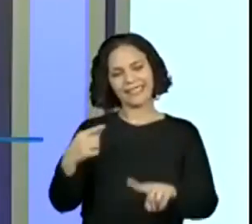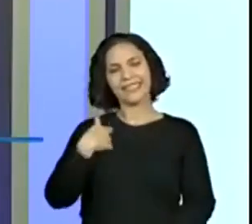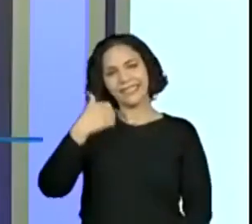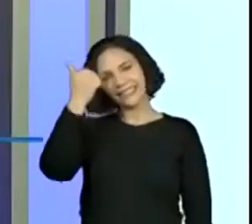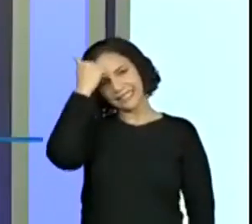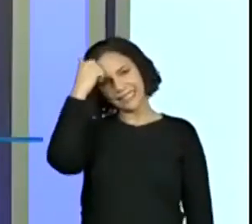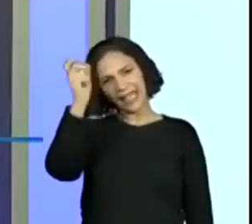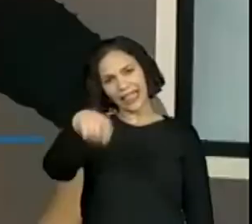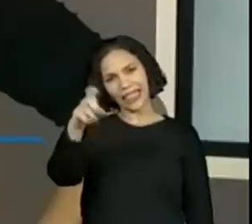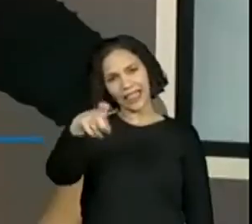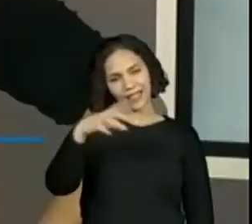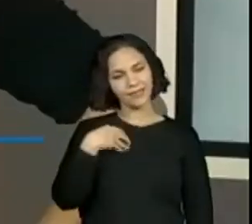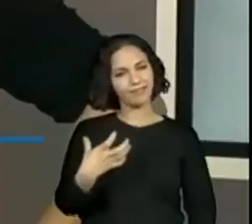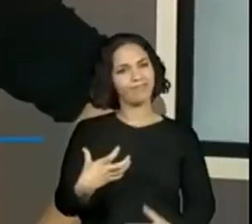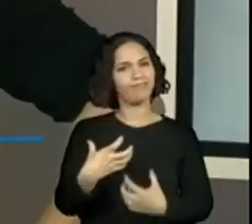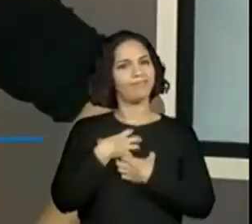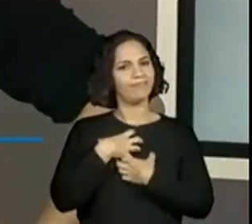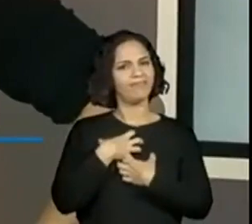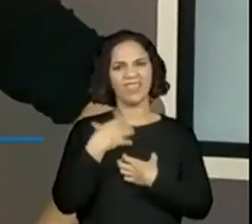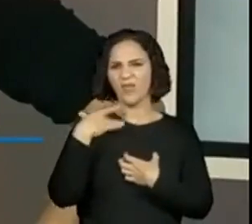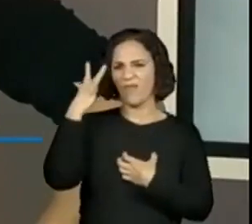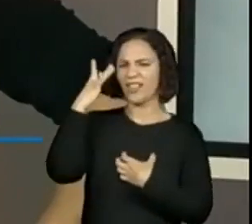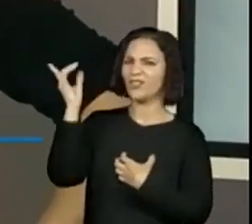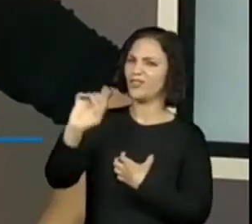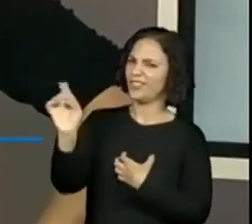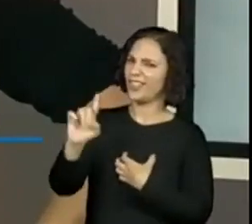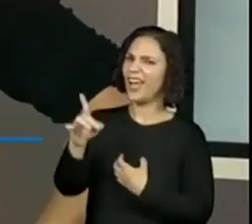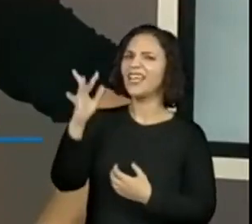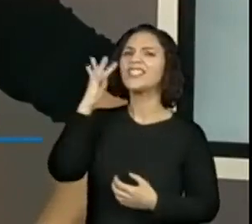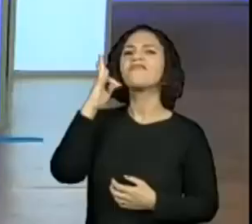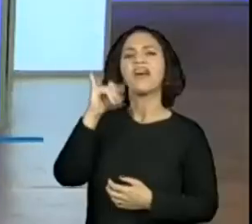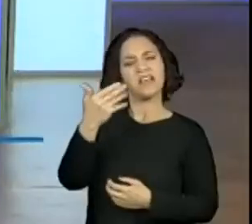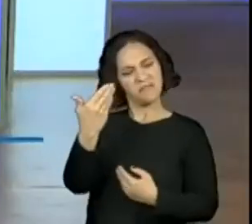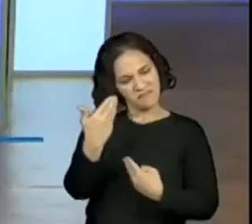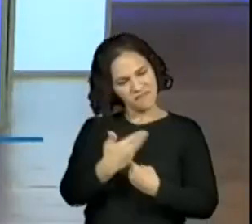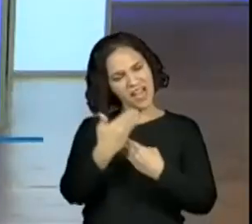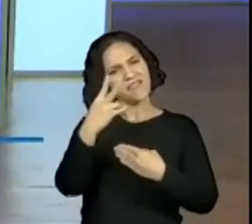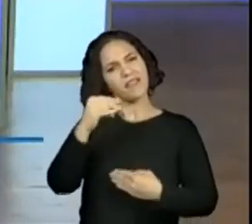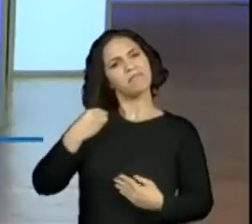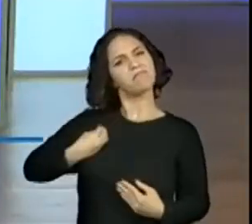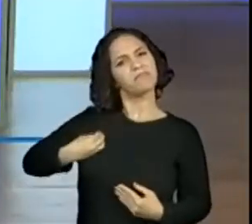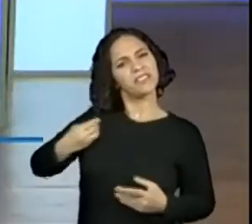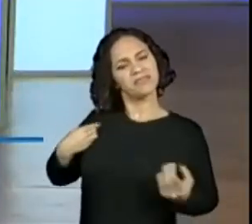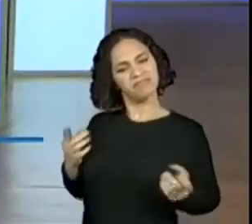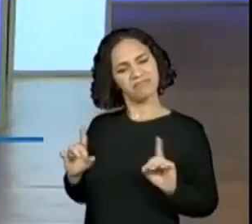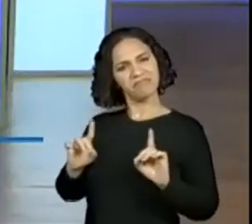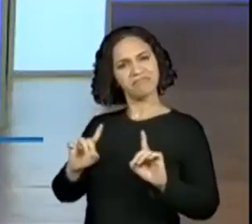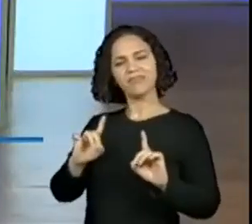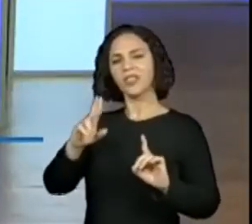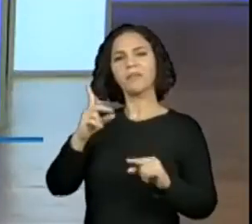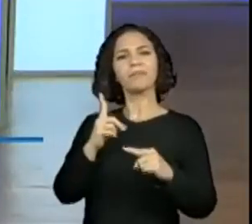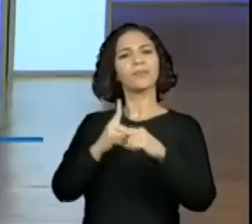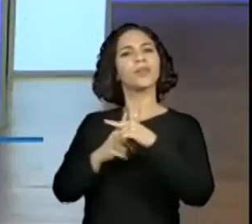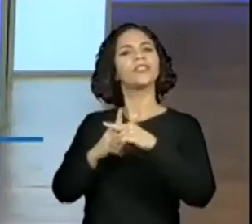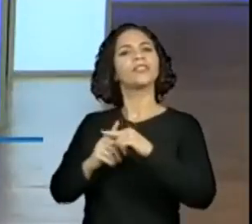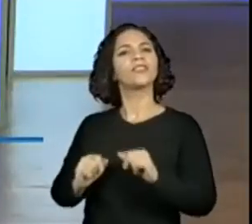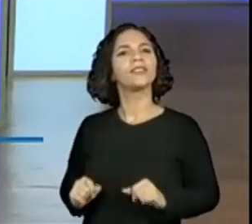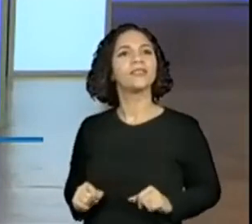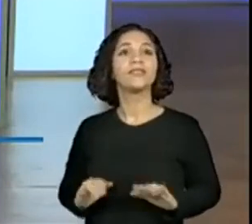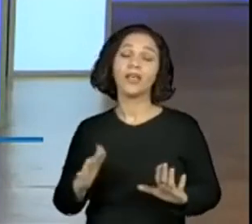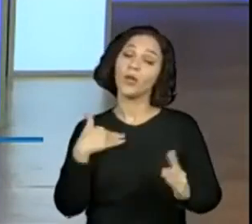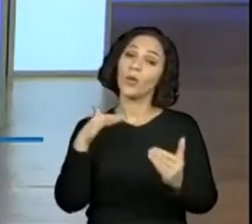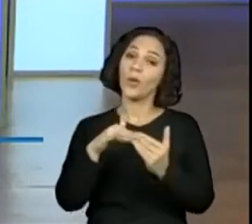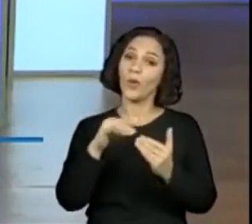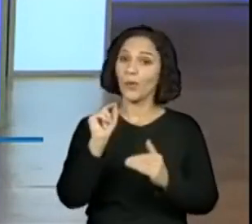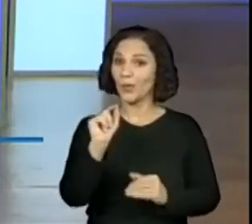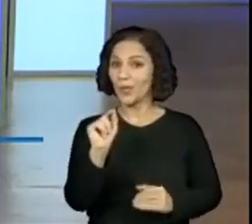só tô sentindo eu não acho que você vai se dar muito bem com a minha presença aqui só tem a ganhar mais uma coisa eu